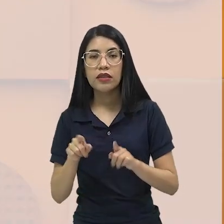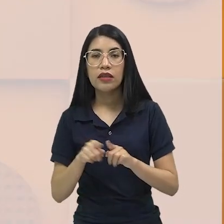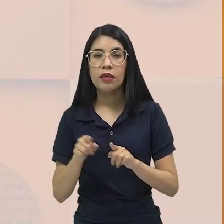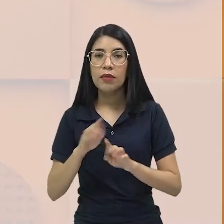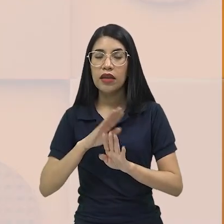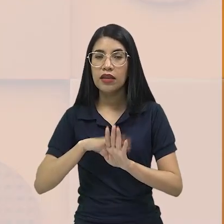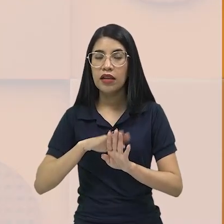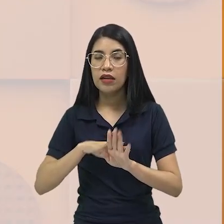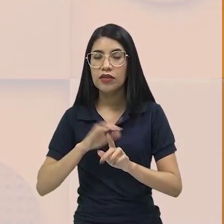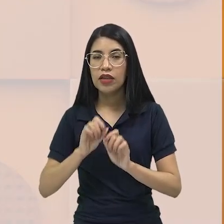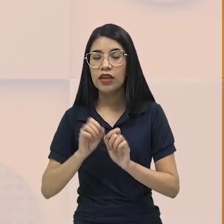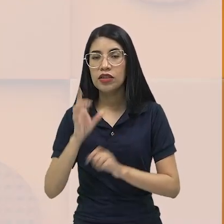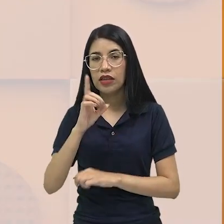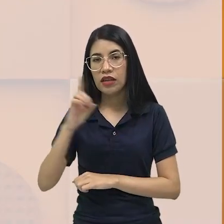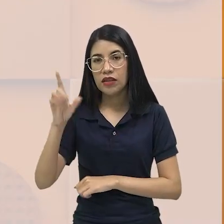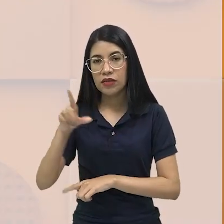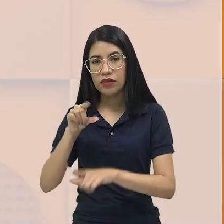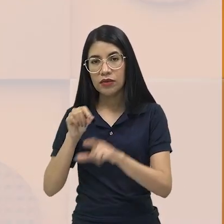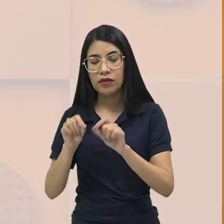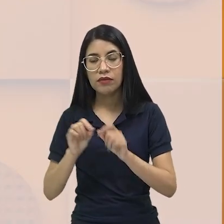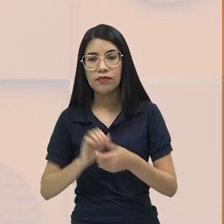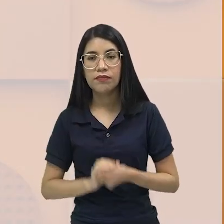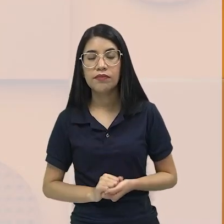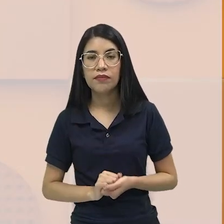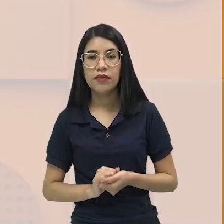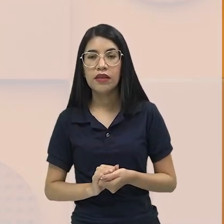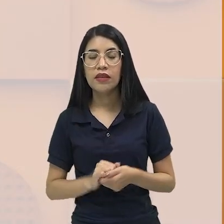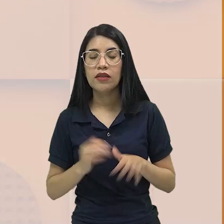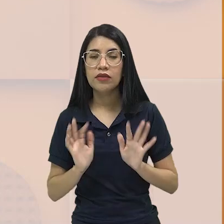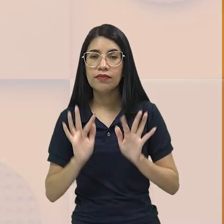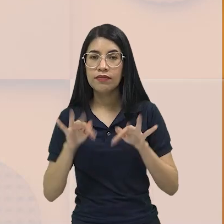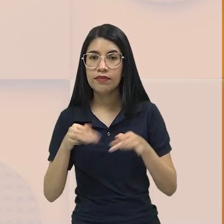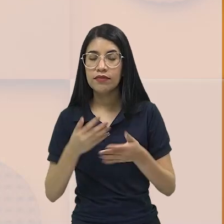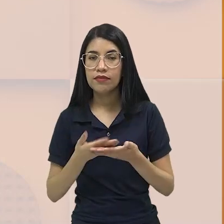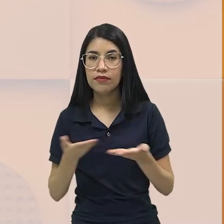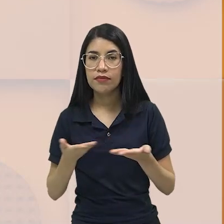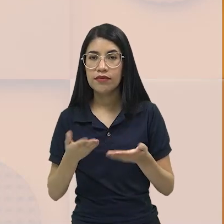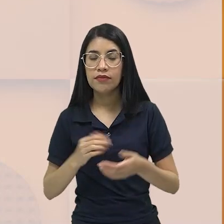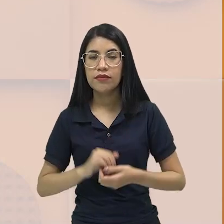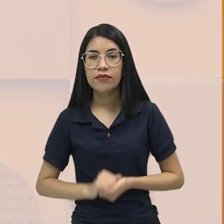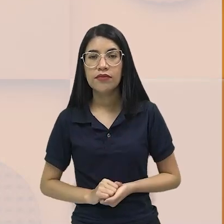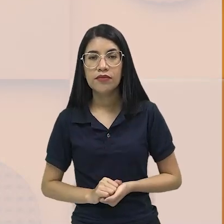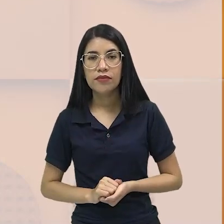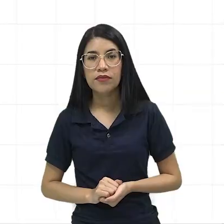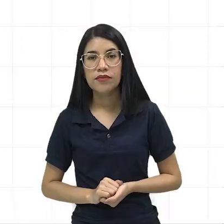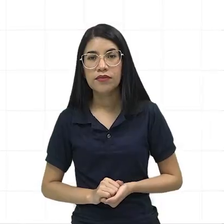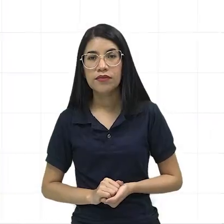predestinação. Beleza, gente? Então a gente vai encerrando a nossa aula por aqui.